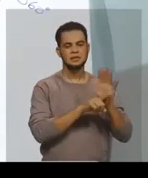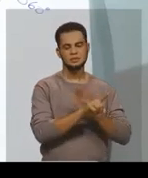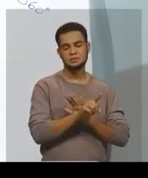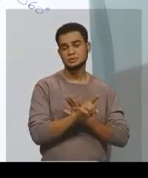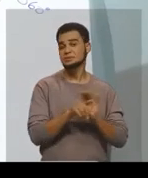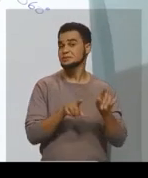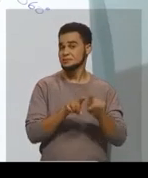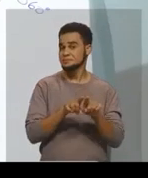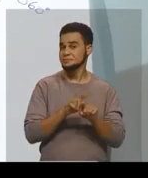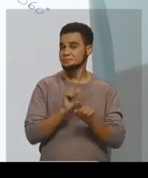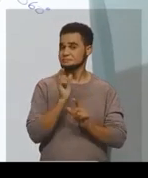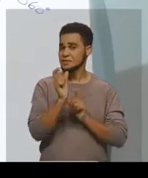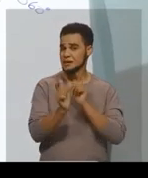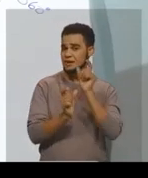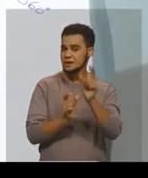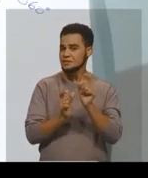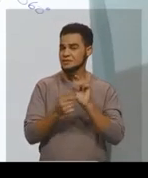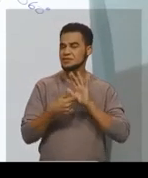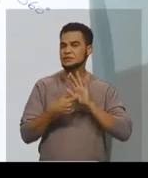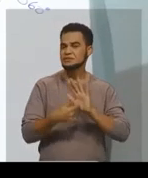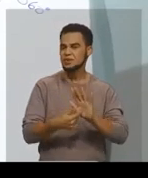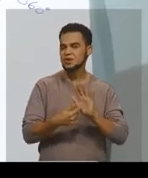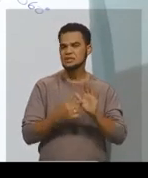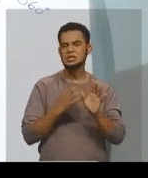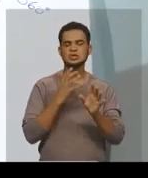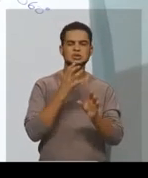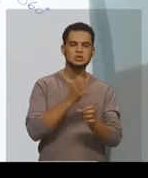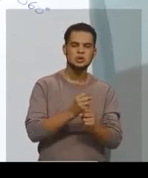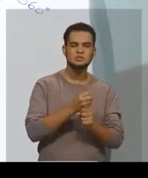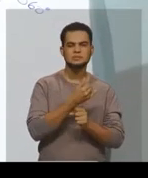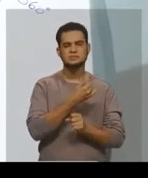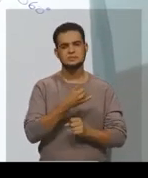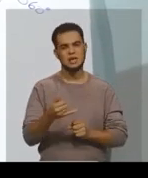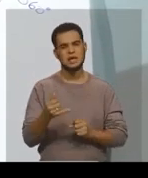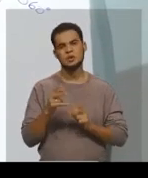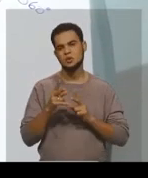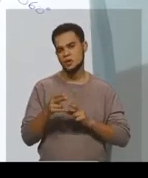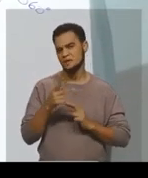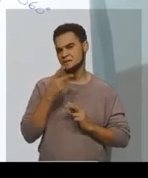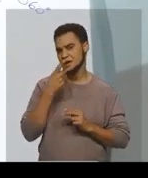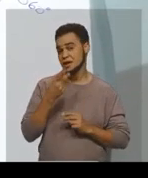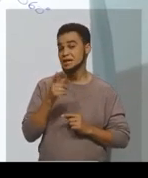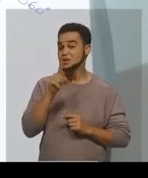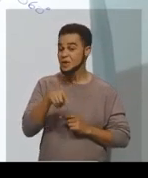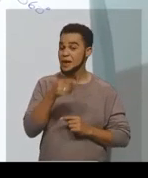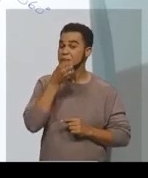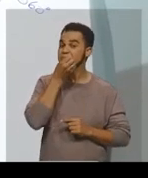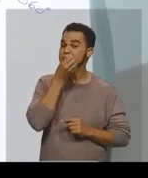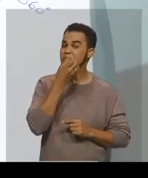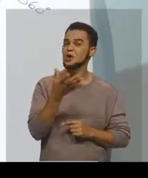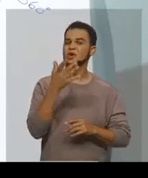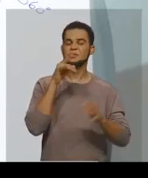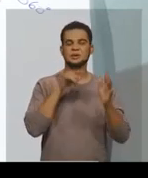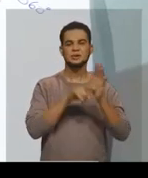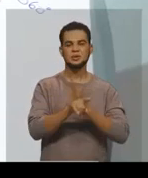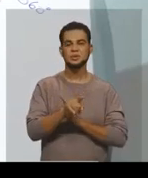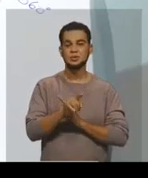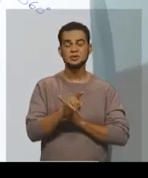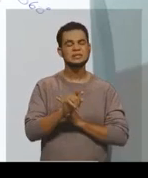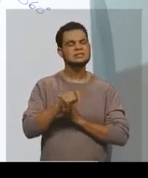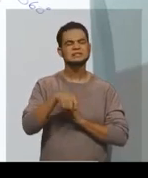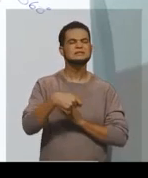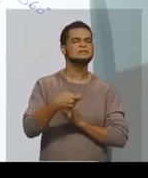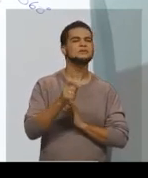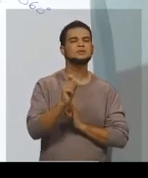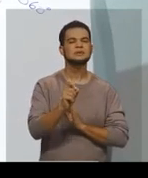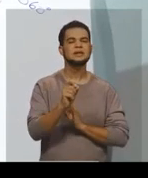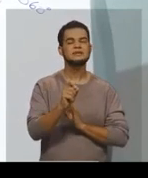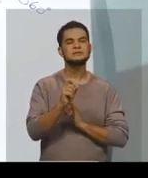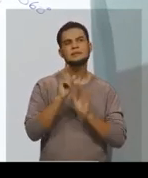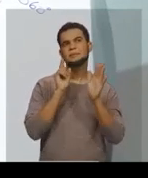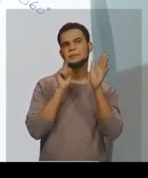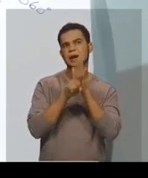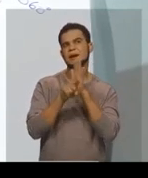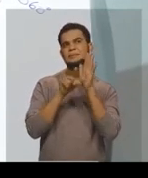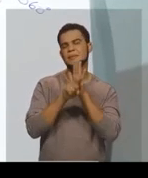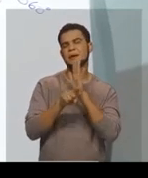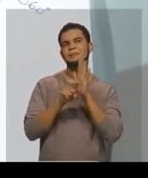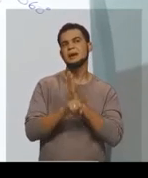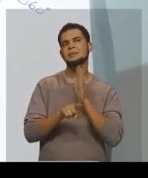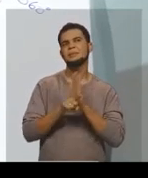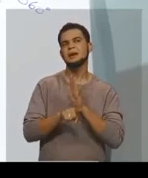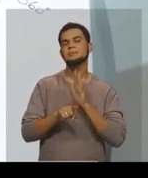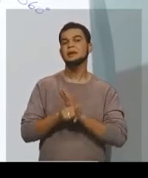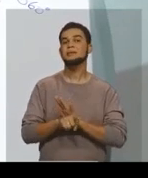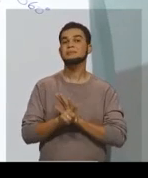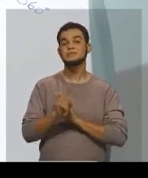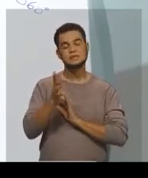soma, subtração, igualzinho eu tratei hoje, tá bom? Isso que são boas perguntas, é você fazer várias perguntas para você construir um